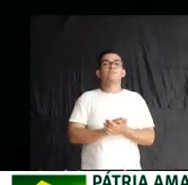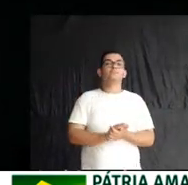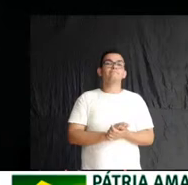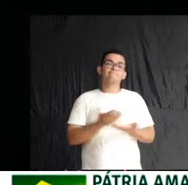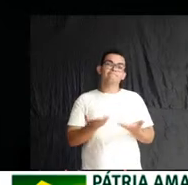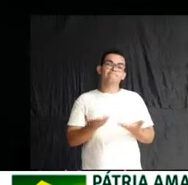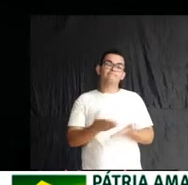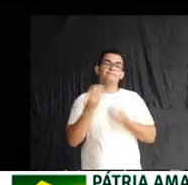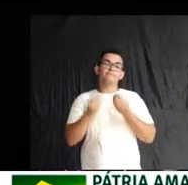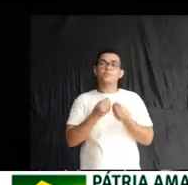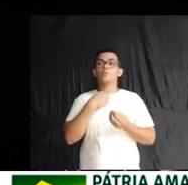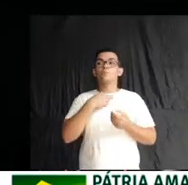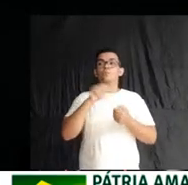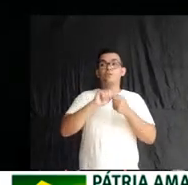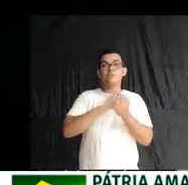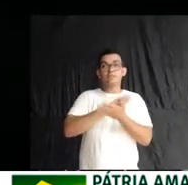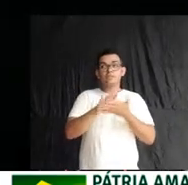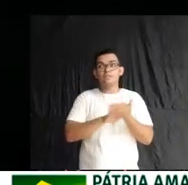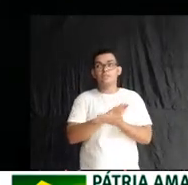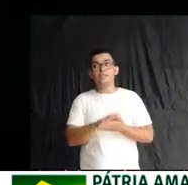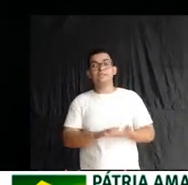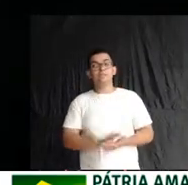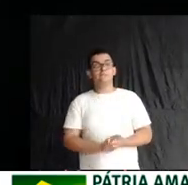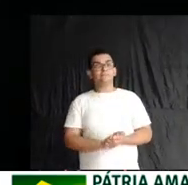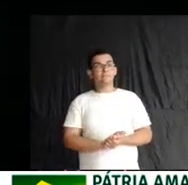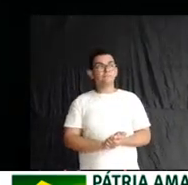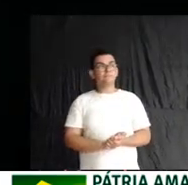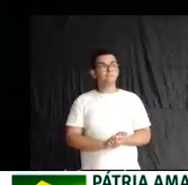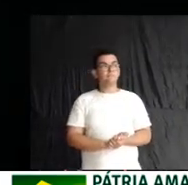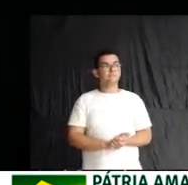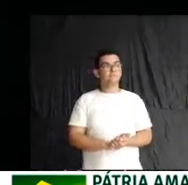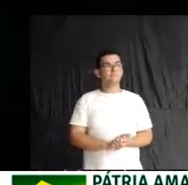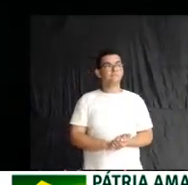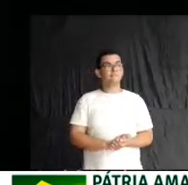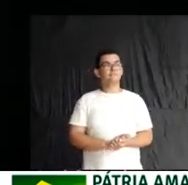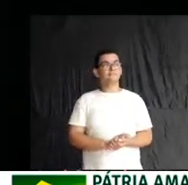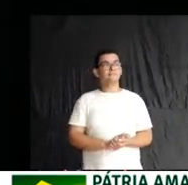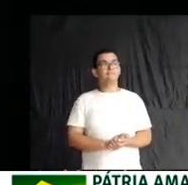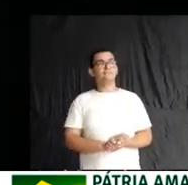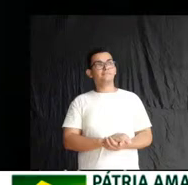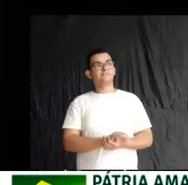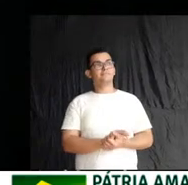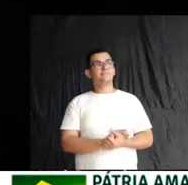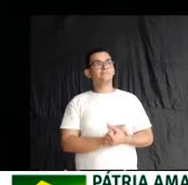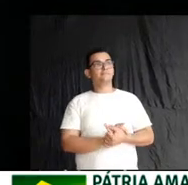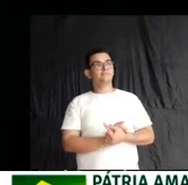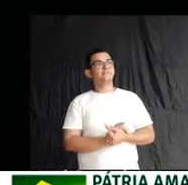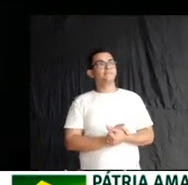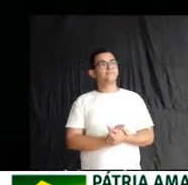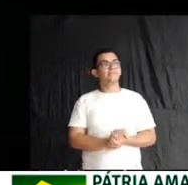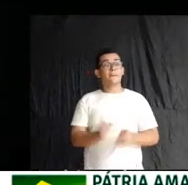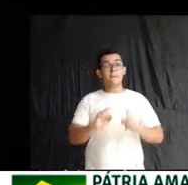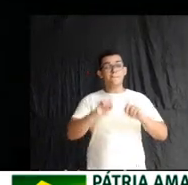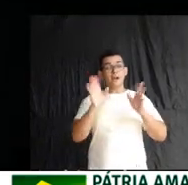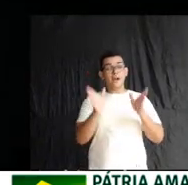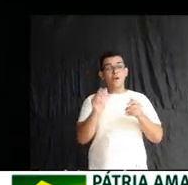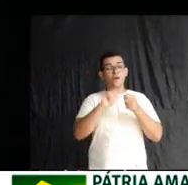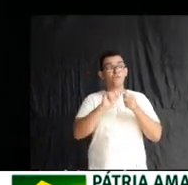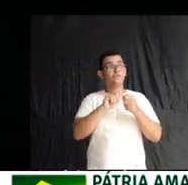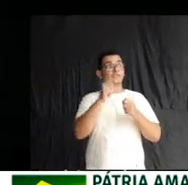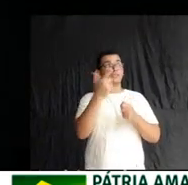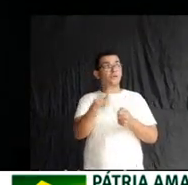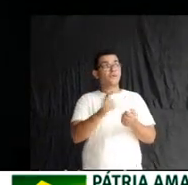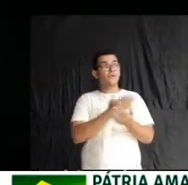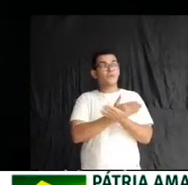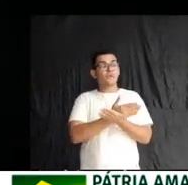irmã. Aí fiquei sem violão. Perdeu aí hoje eu não toco. Perdeu o violão. Perdi os dois, meu Deus do céu. Mas tá bom, vamos de mais música, depois nós voltamos